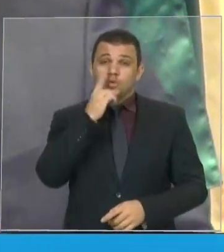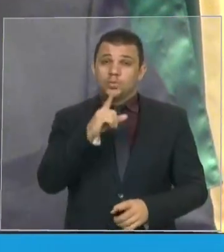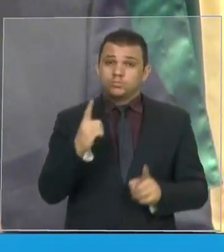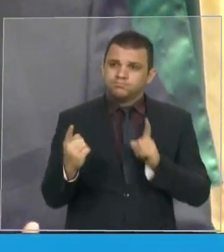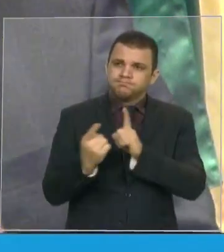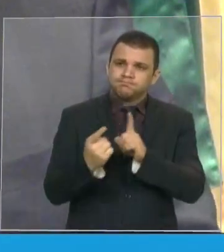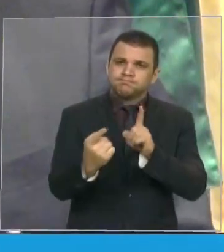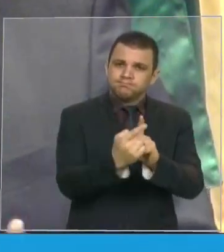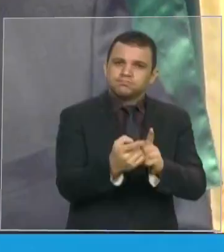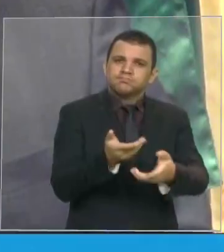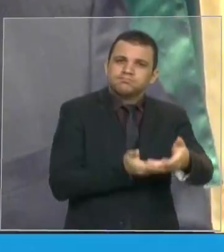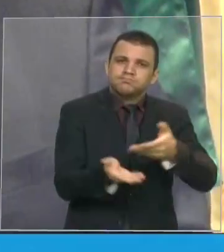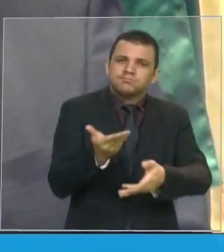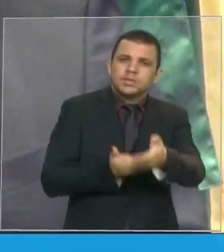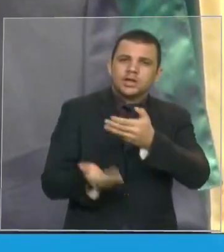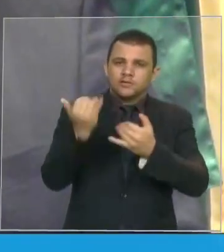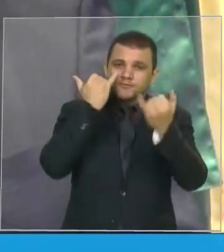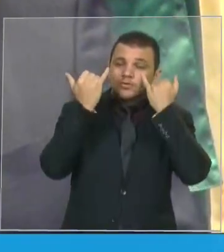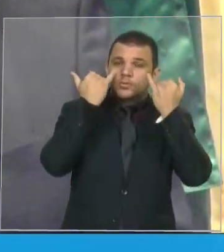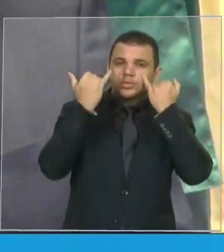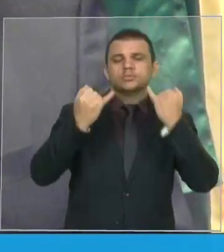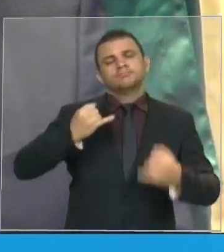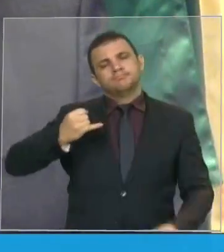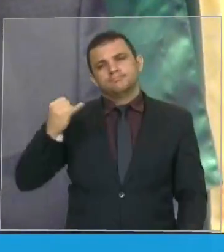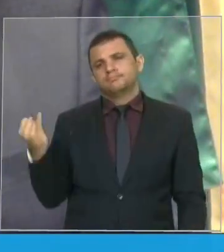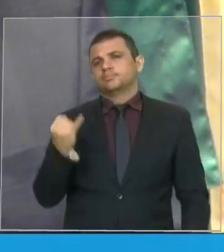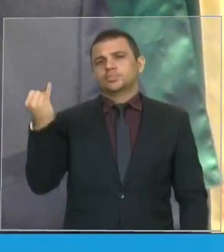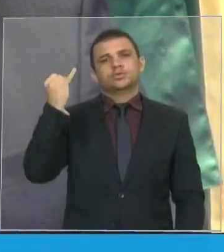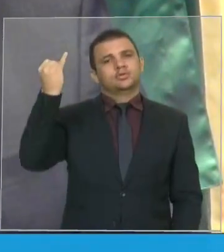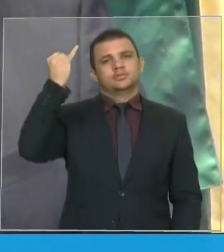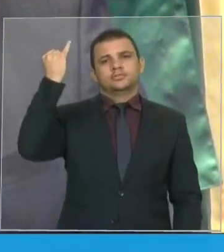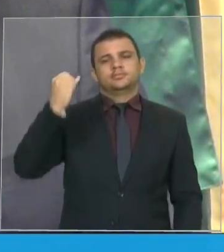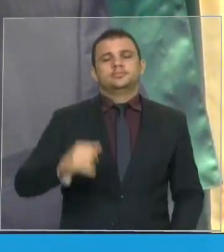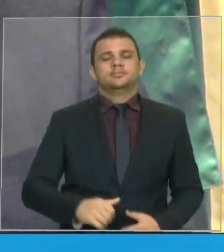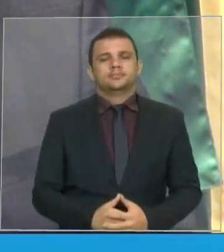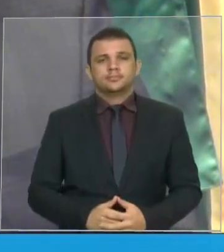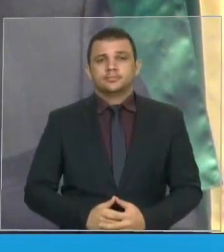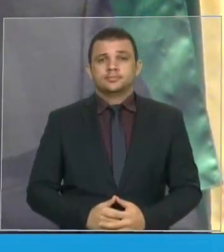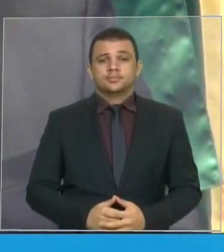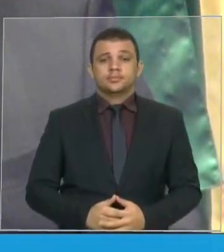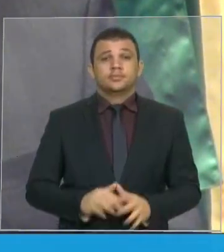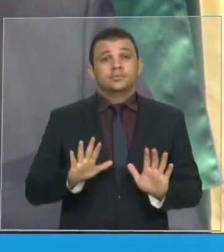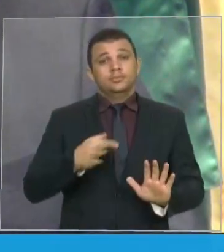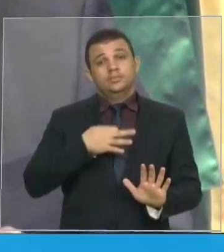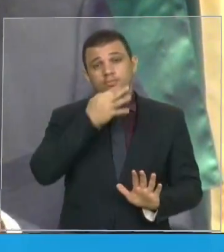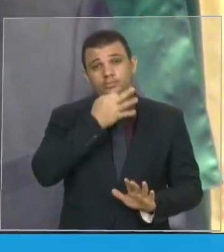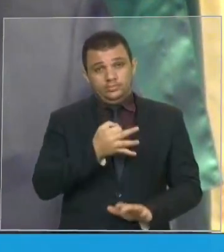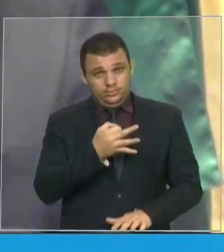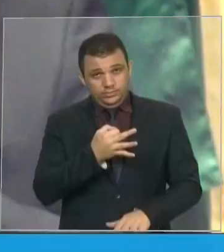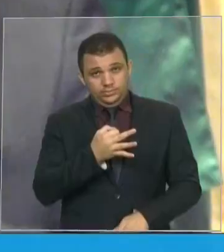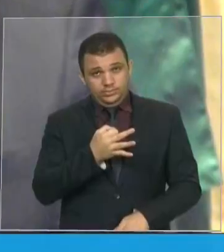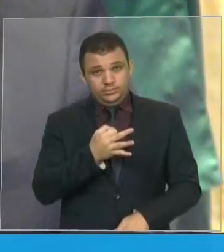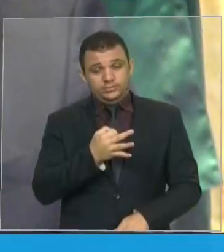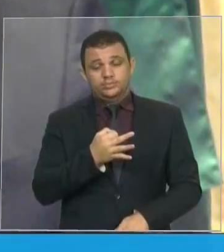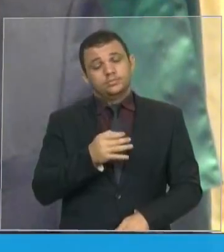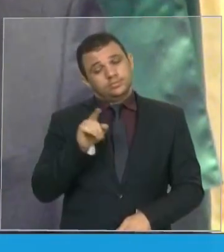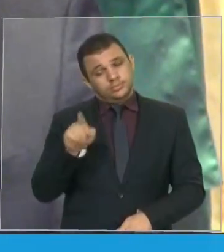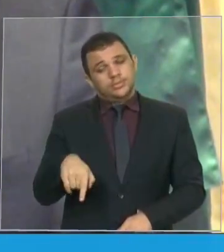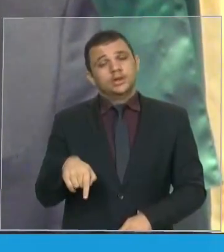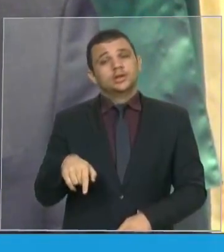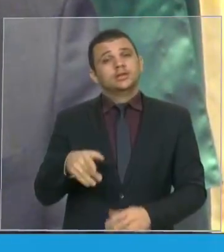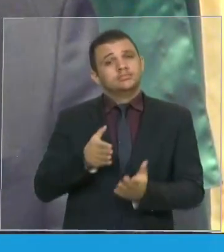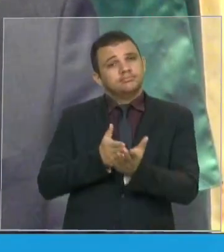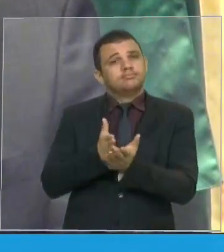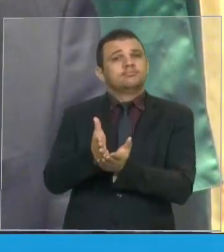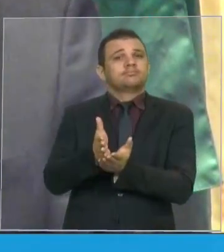de compartilhamento de informações, ele é super importante. Então, acho que por aí que nós vamos